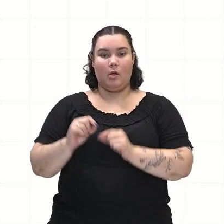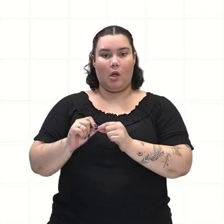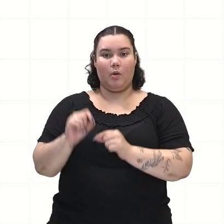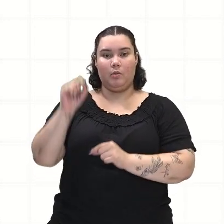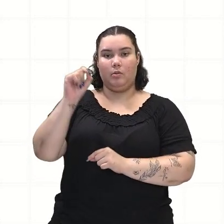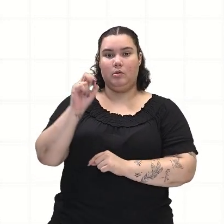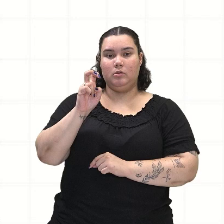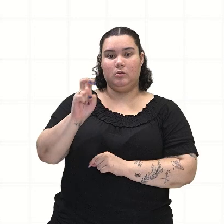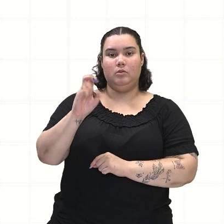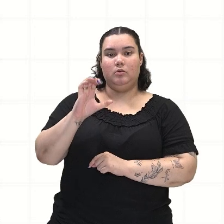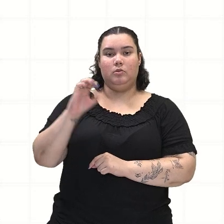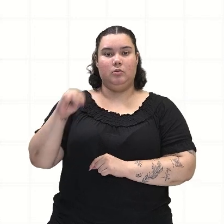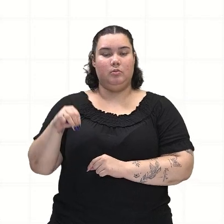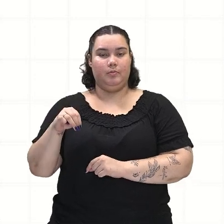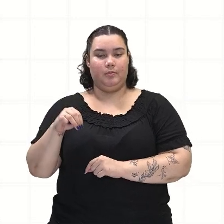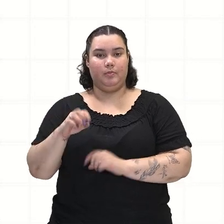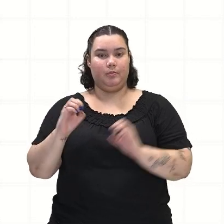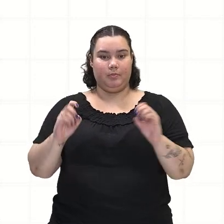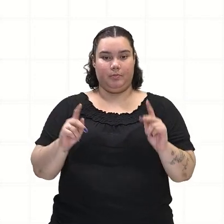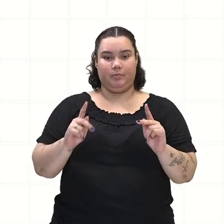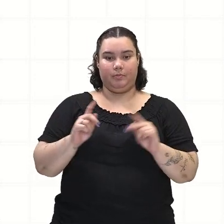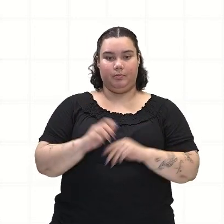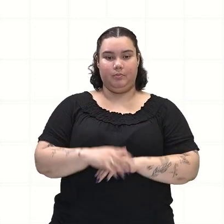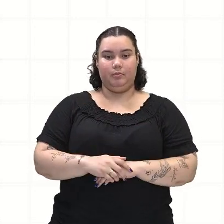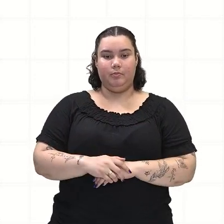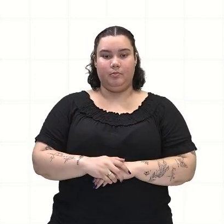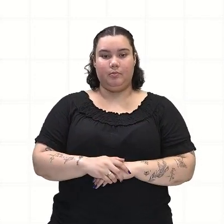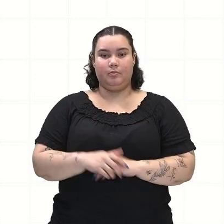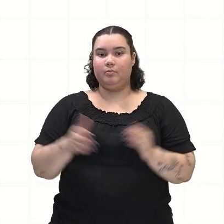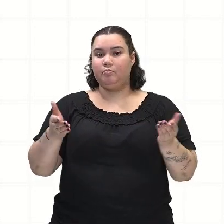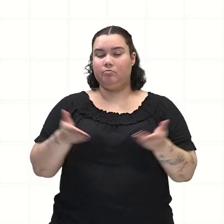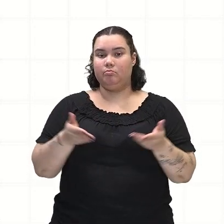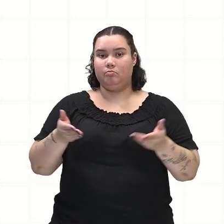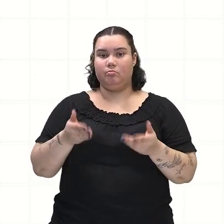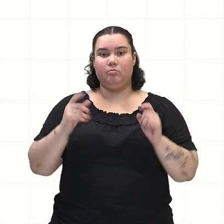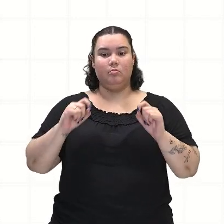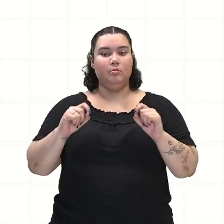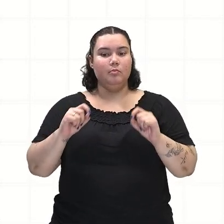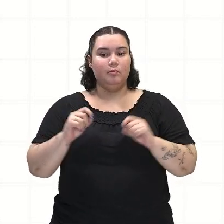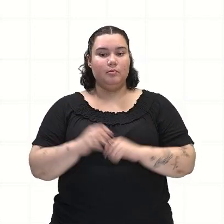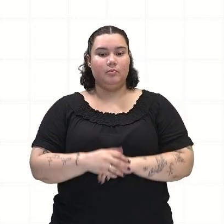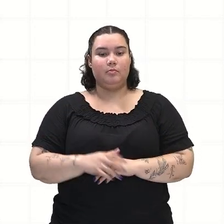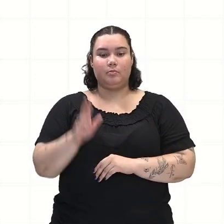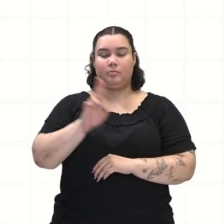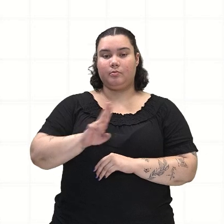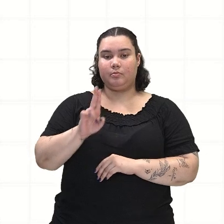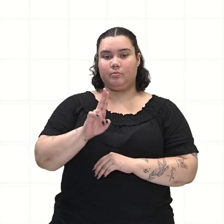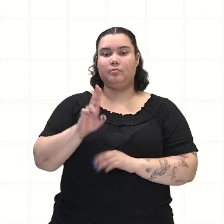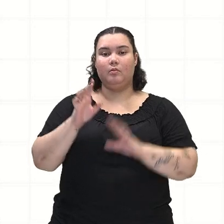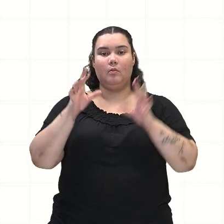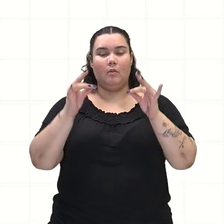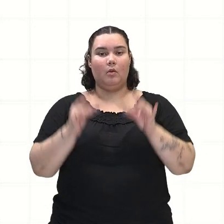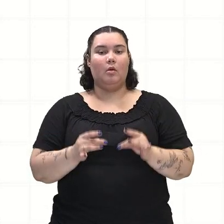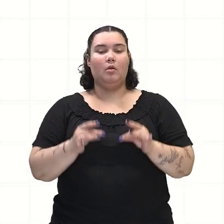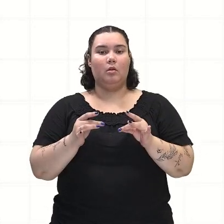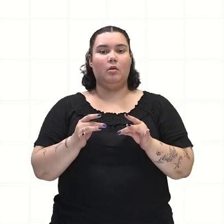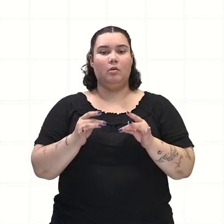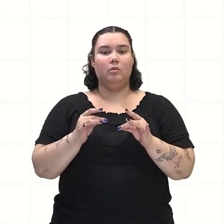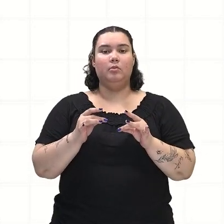5 centímetros, ok? E agora, nós vamos trabalhar essa